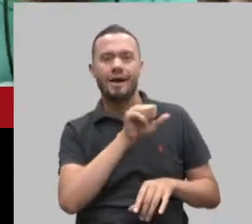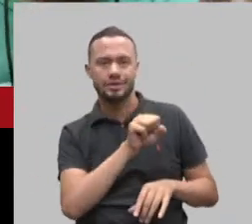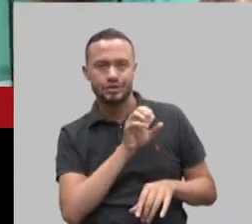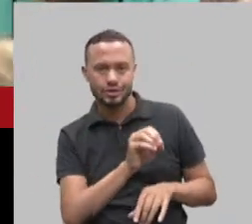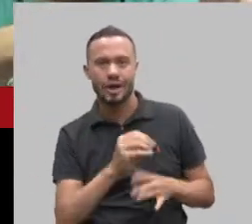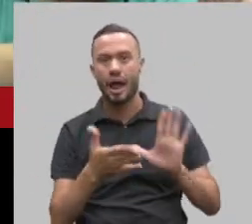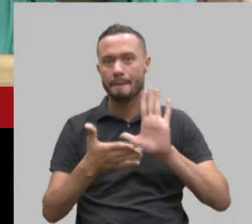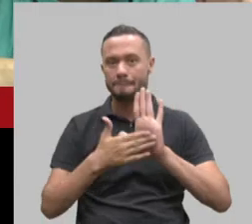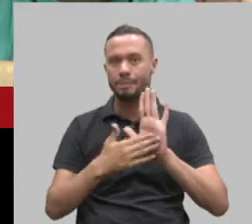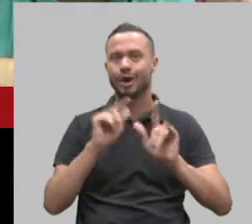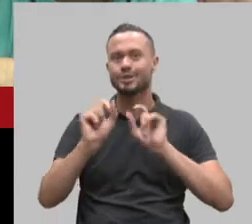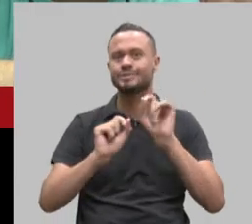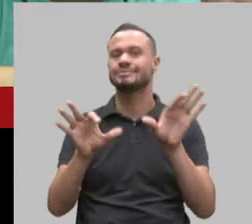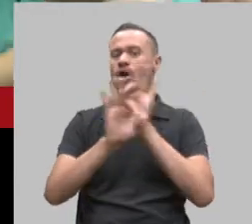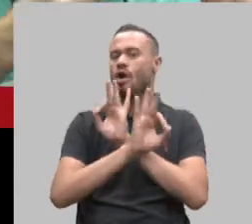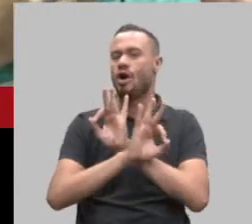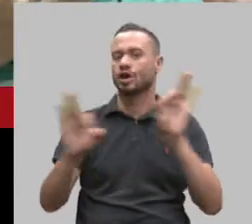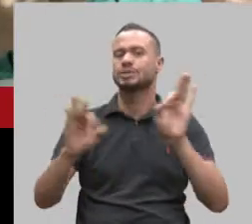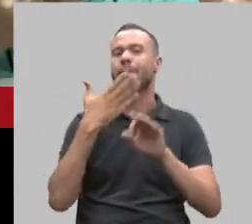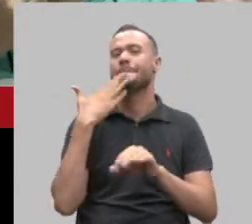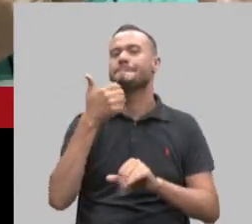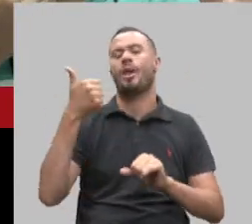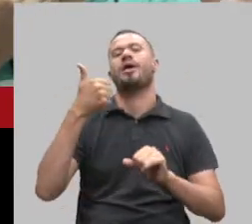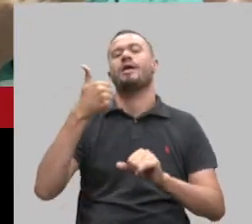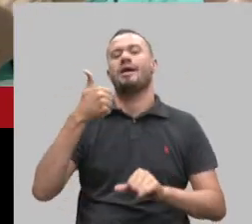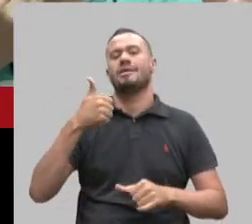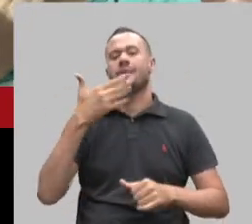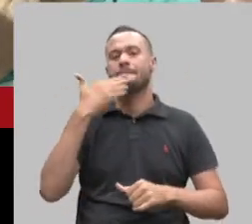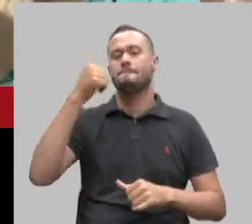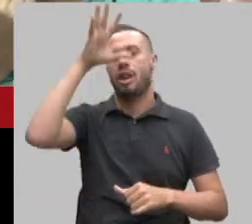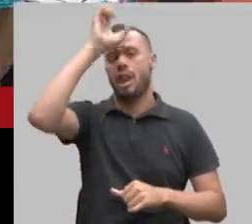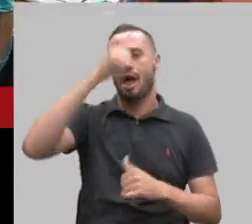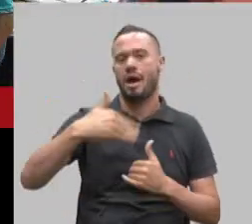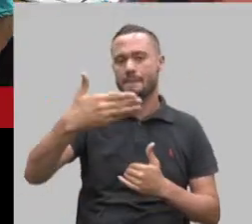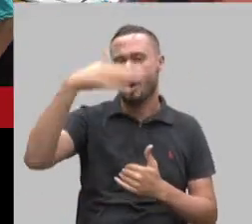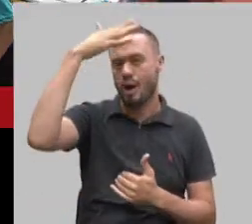é adequada para termos um melhoramento no nosso ensino aprendizagem